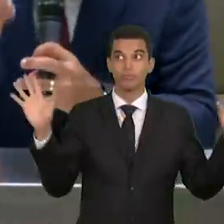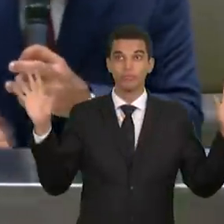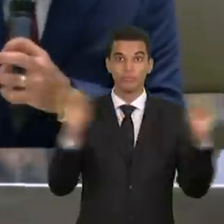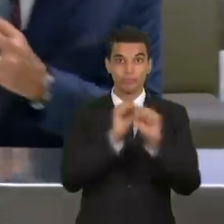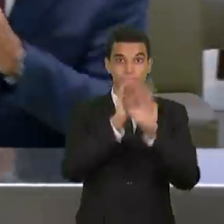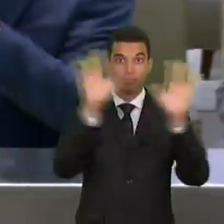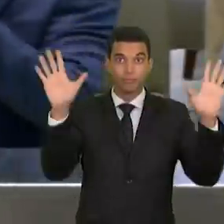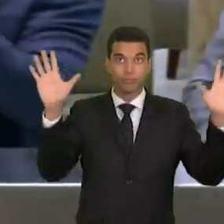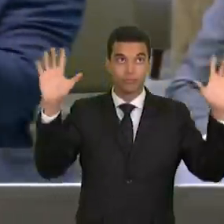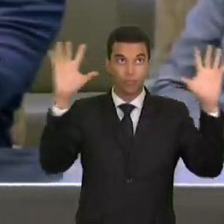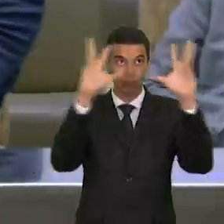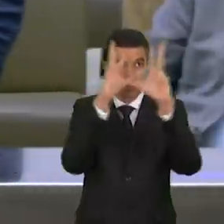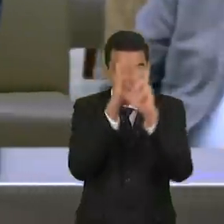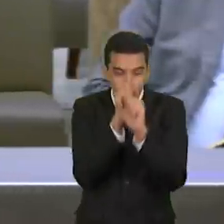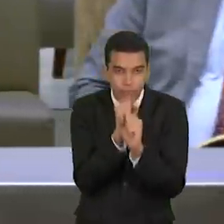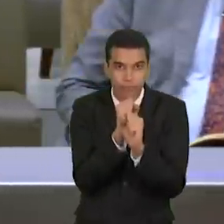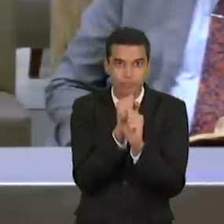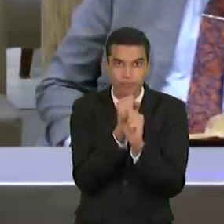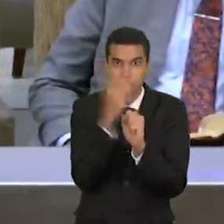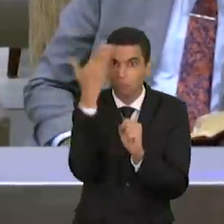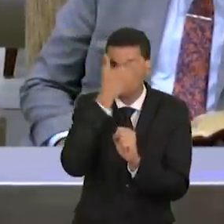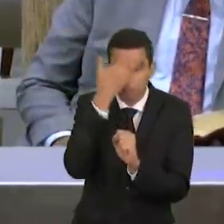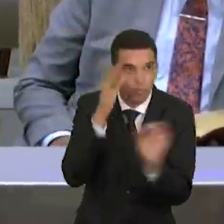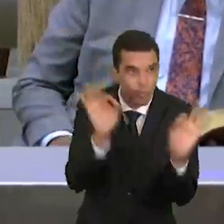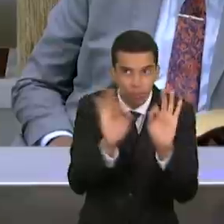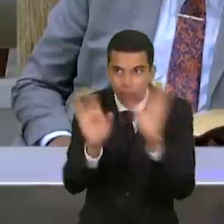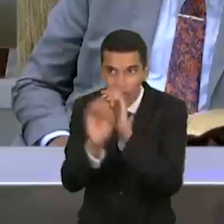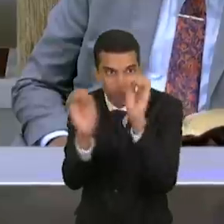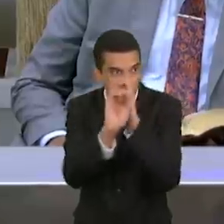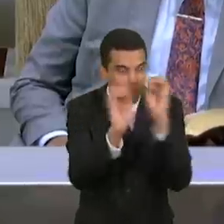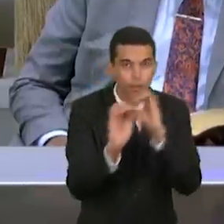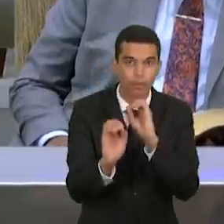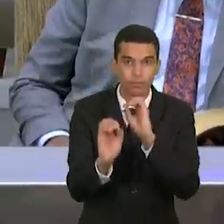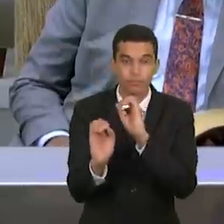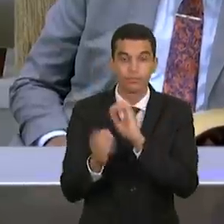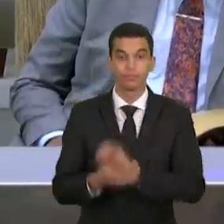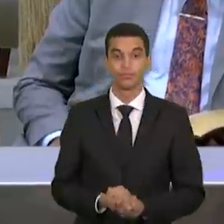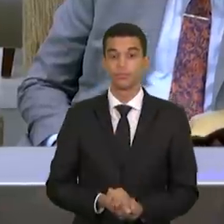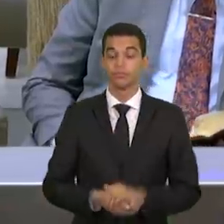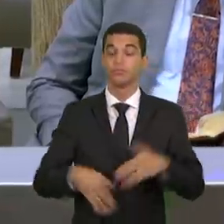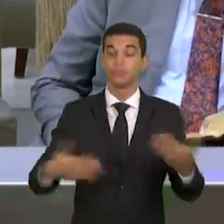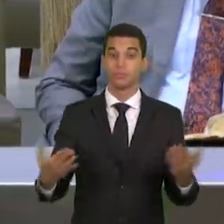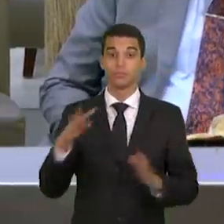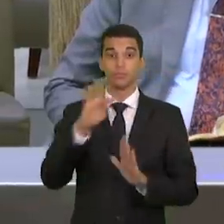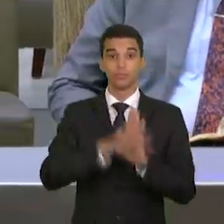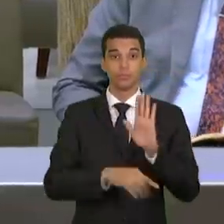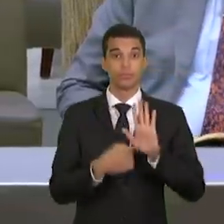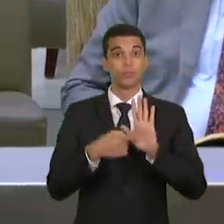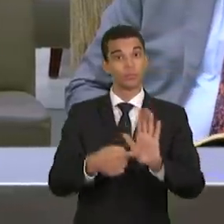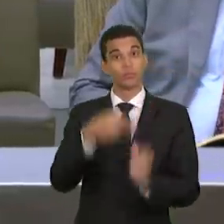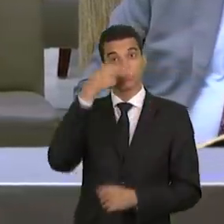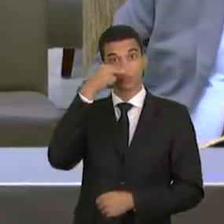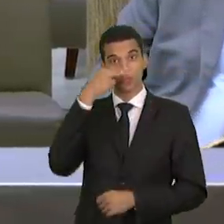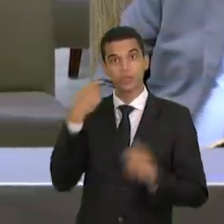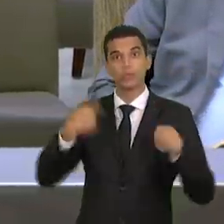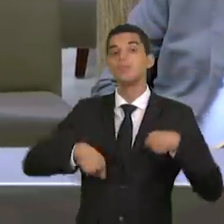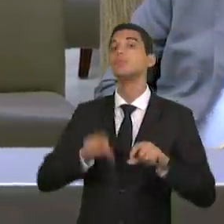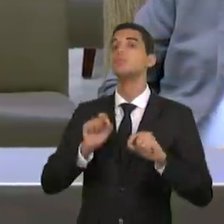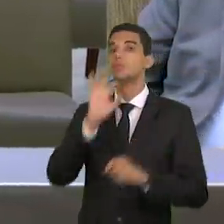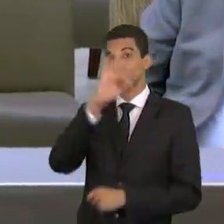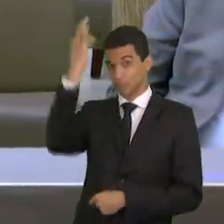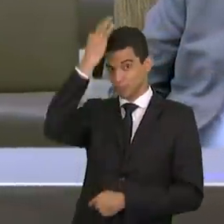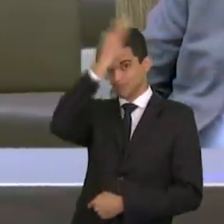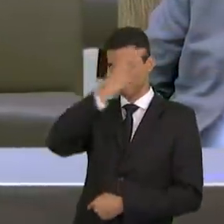esse texto está nos advertindo a termos azeite em potencial para esperar o